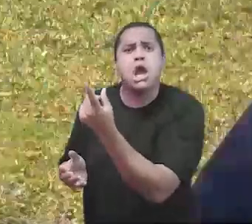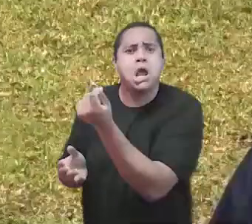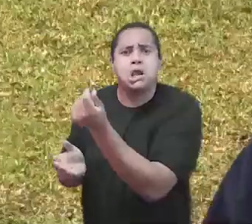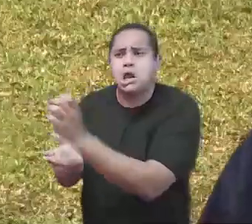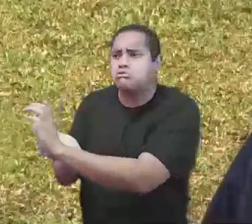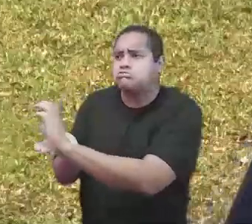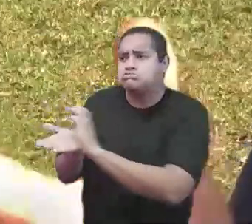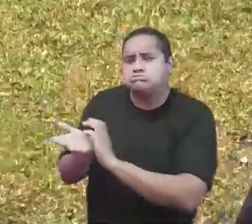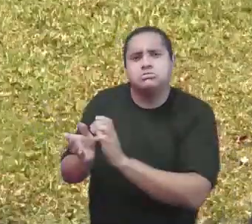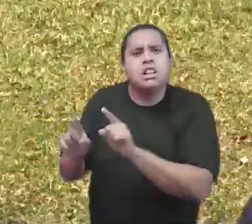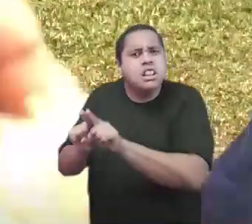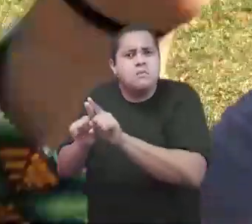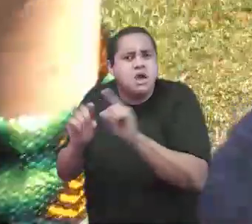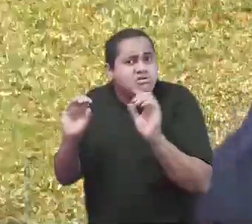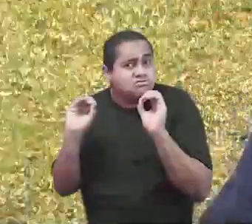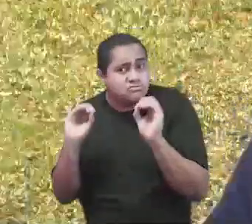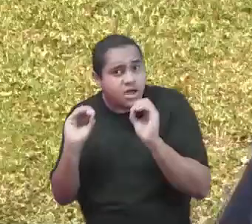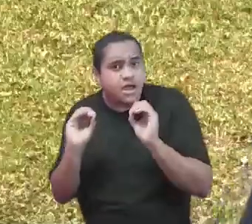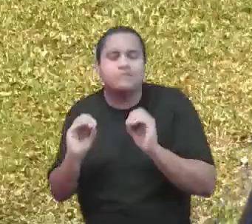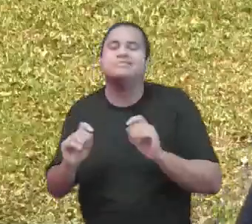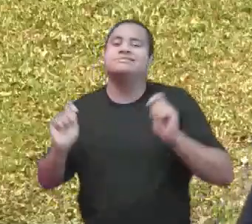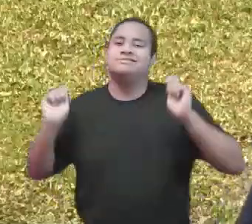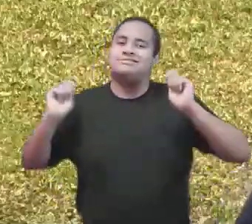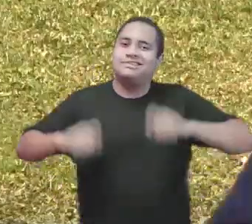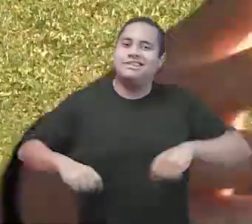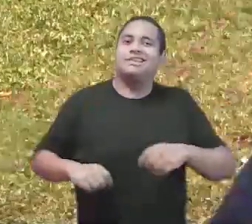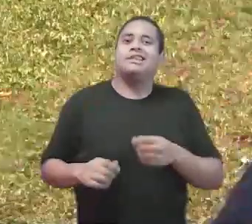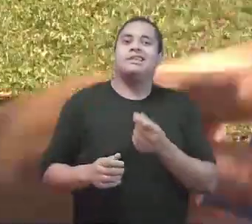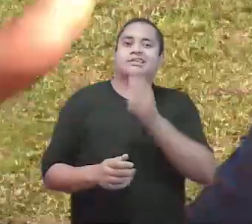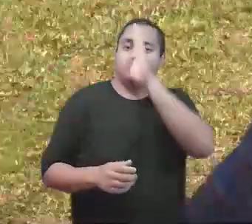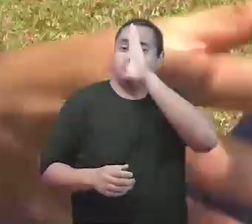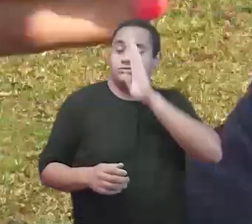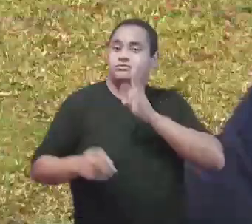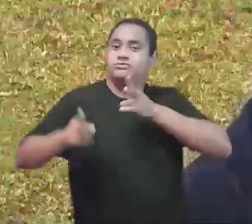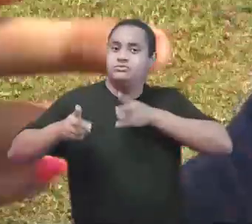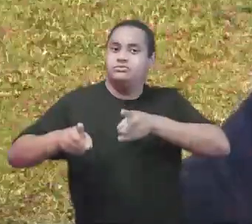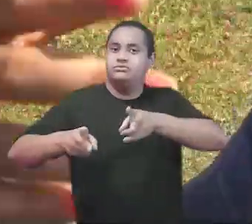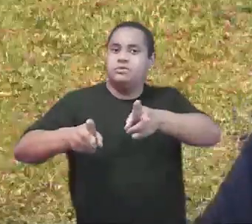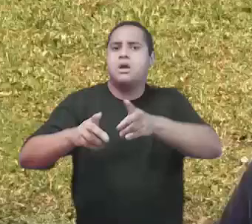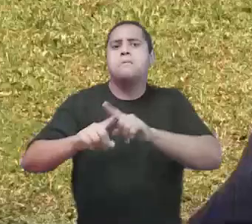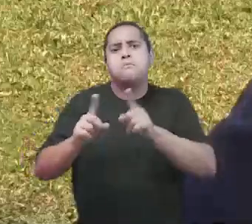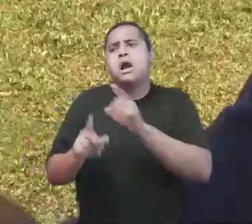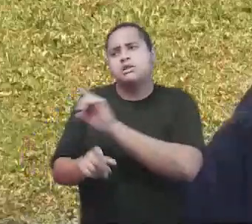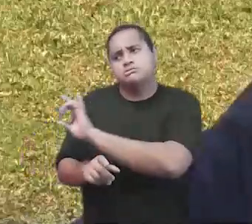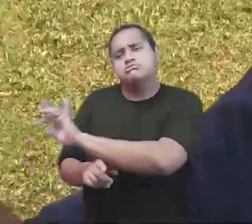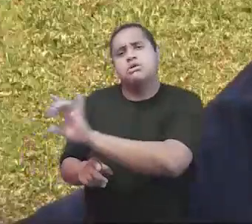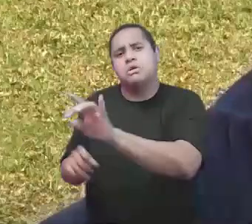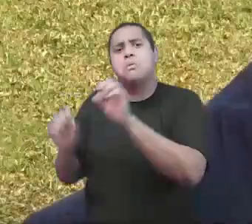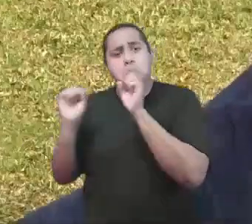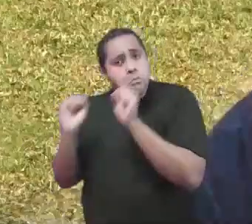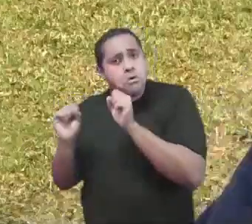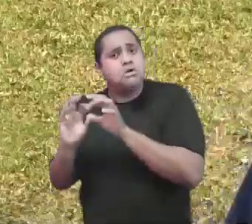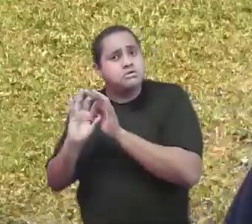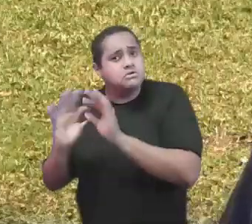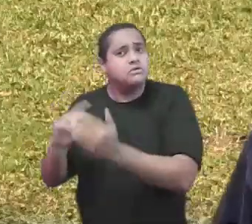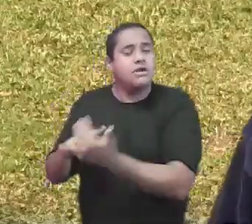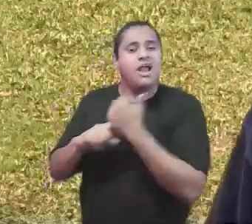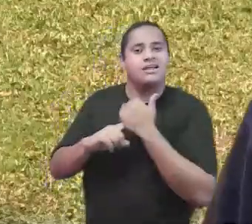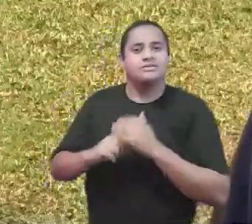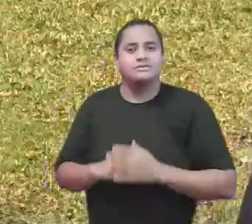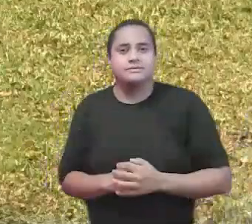inclusive zero, ou seja, a gente manteria gratuito, mas daria a opção de colaborar o valor mensal para manter a